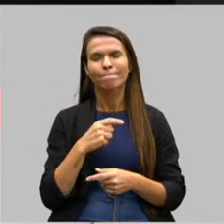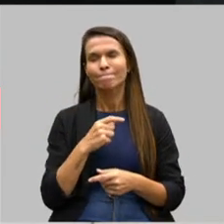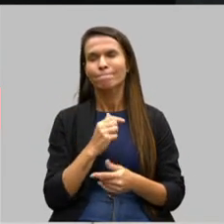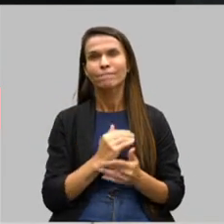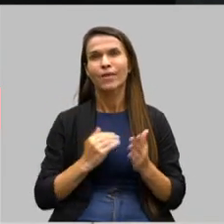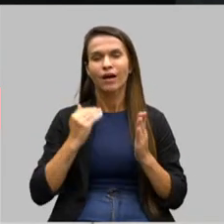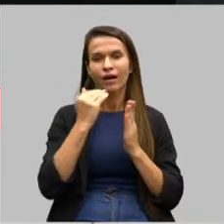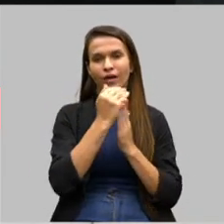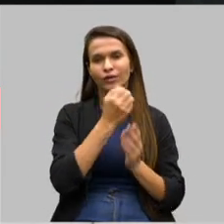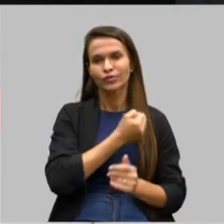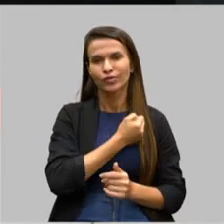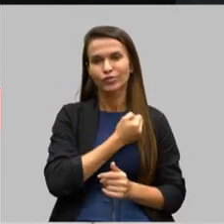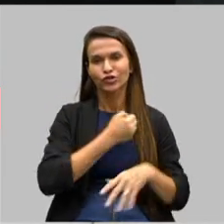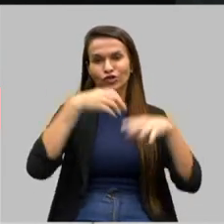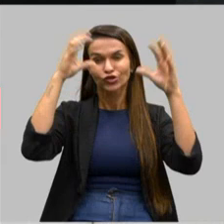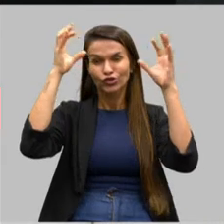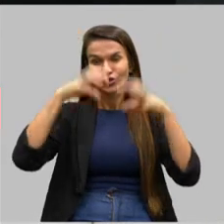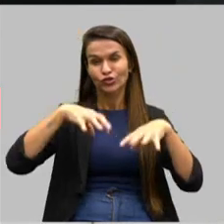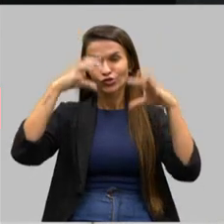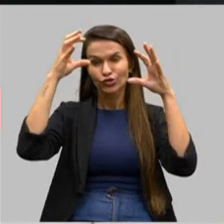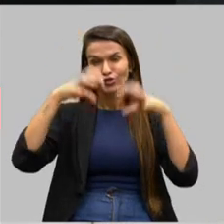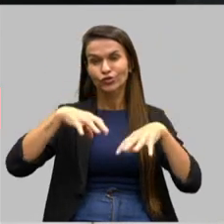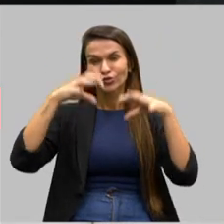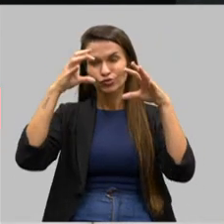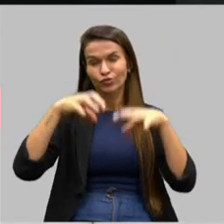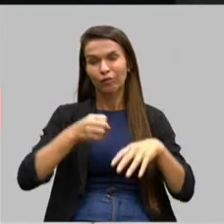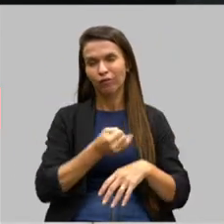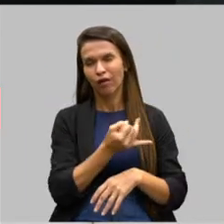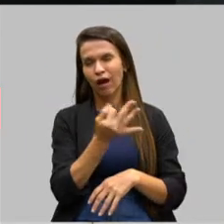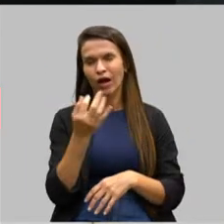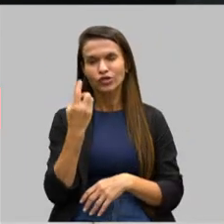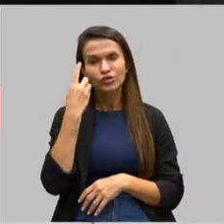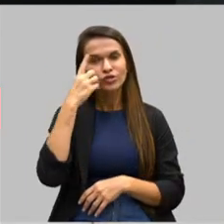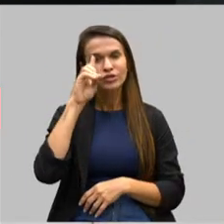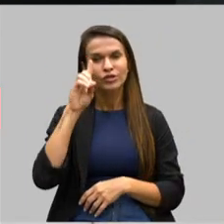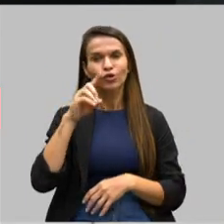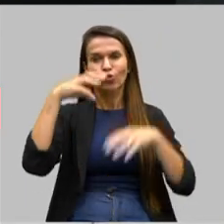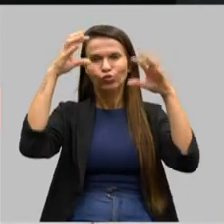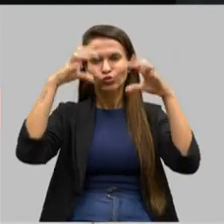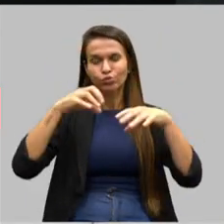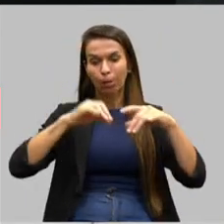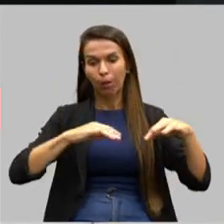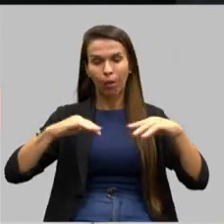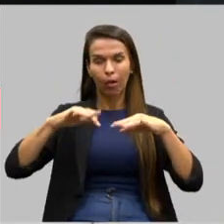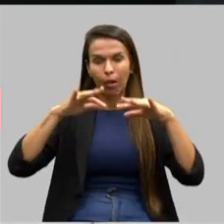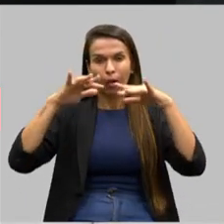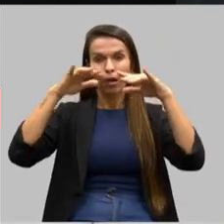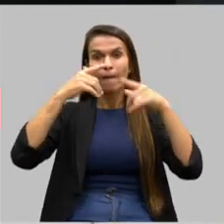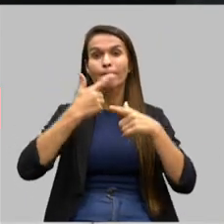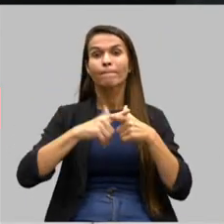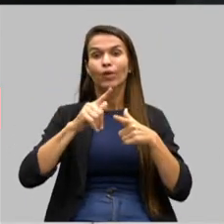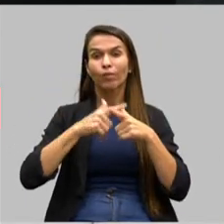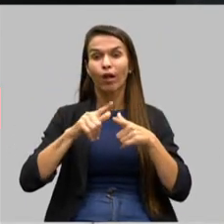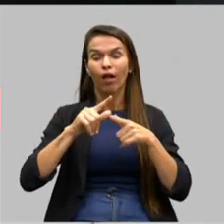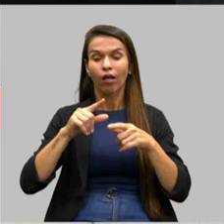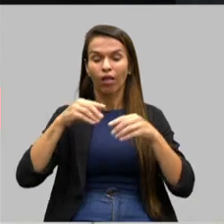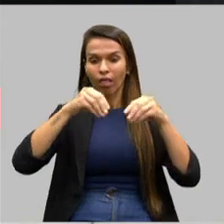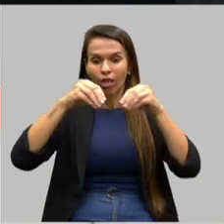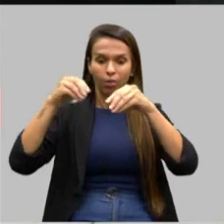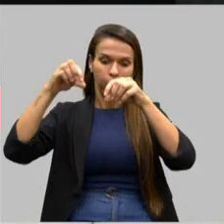número de dias com chuvas extremas e mais volumosas. Problemas com o quê? Deslizamento de